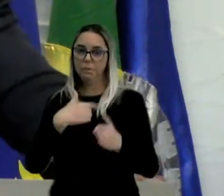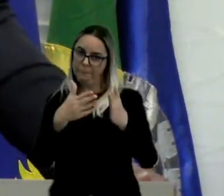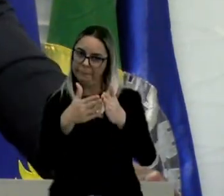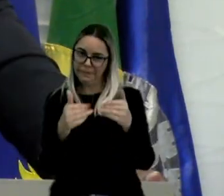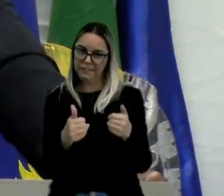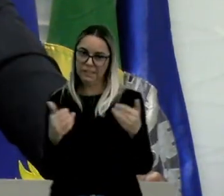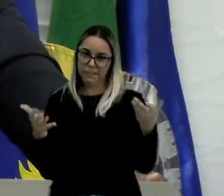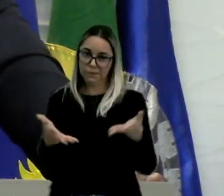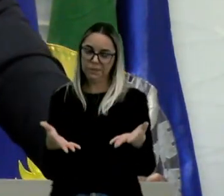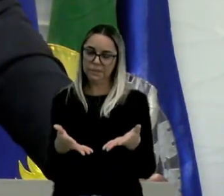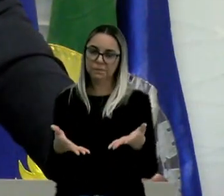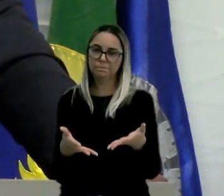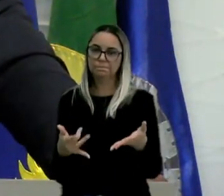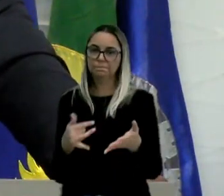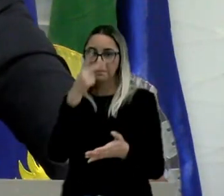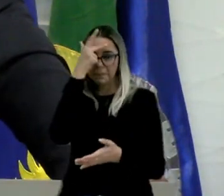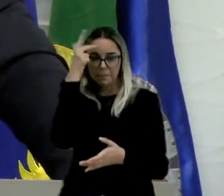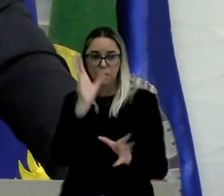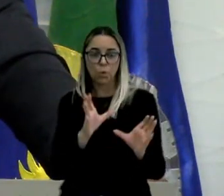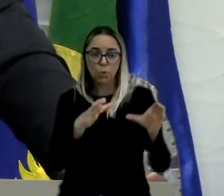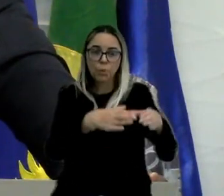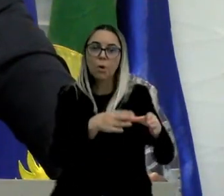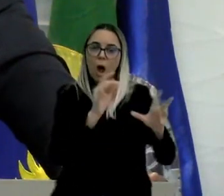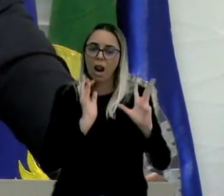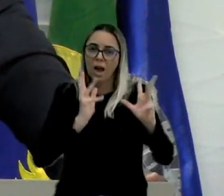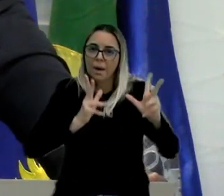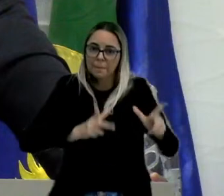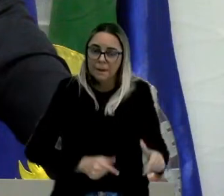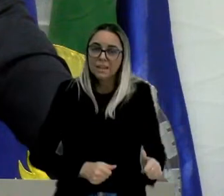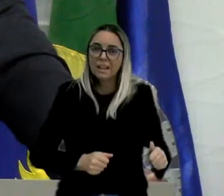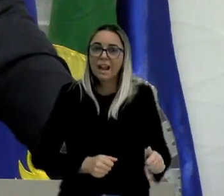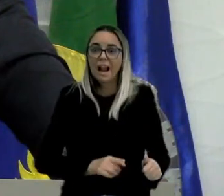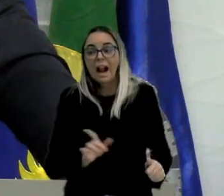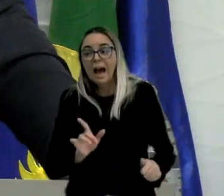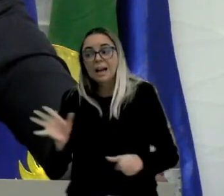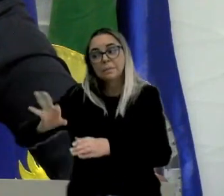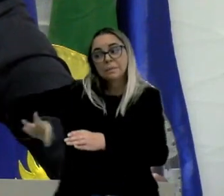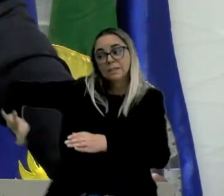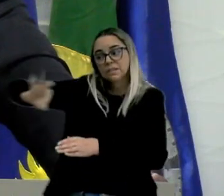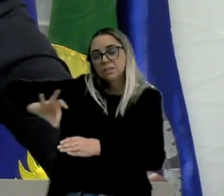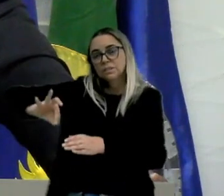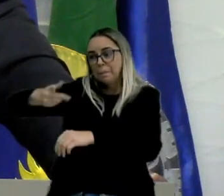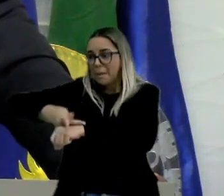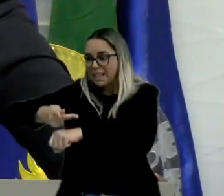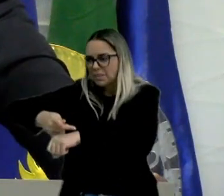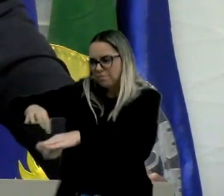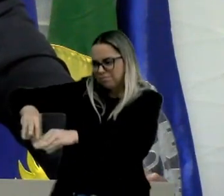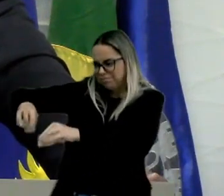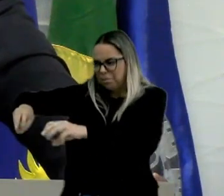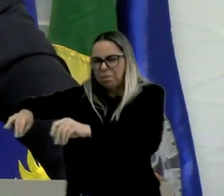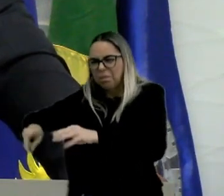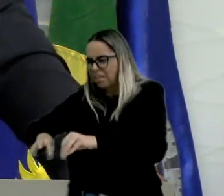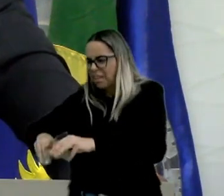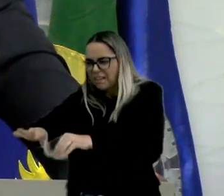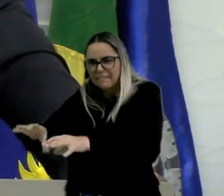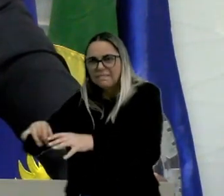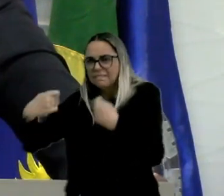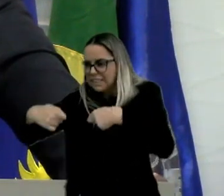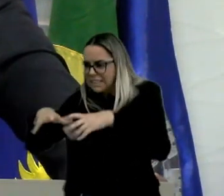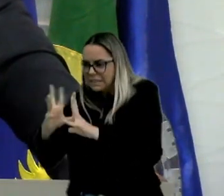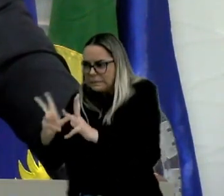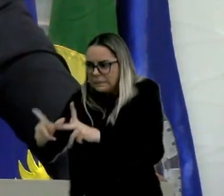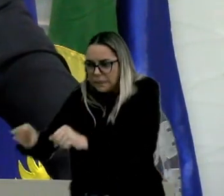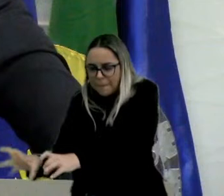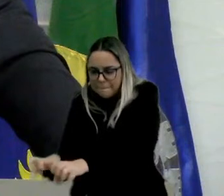da limpeza tem muita Metralha Espírito Santo muita Metralha para ser retirada